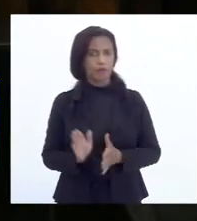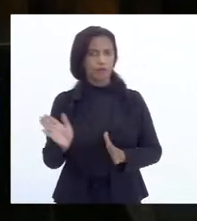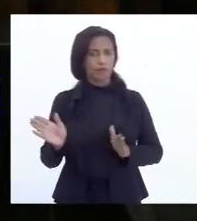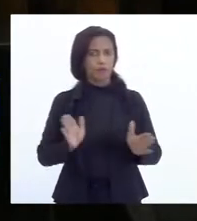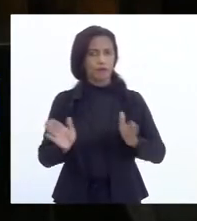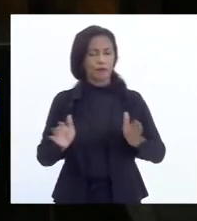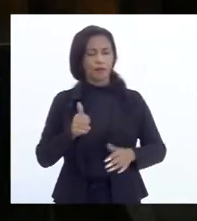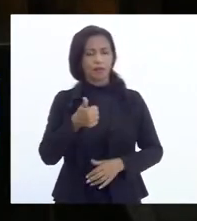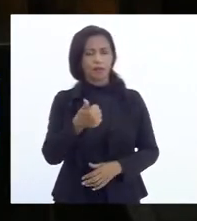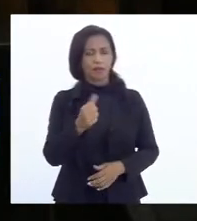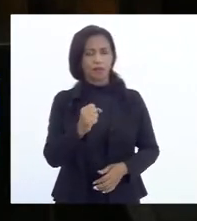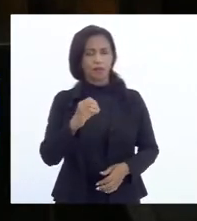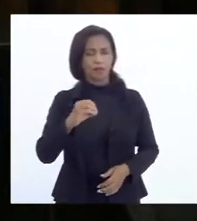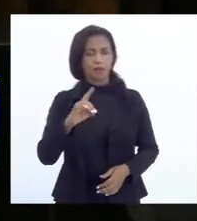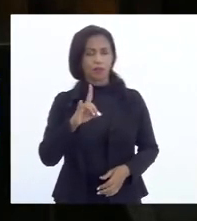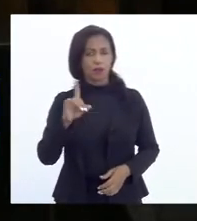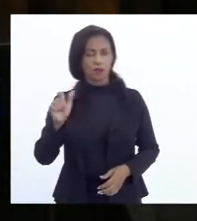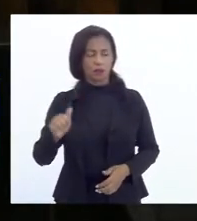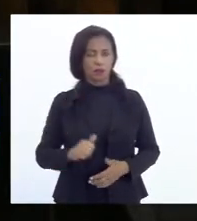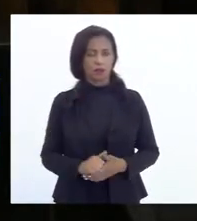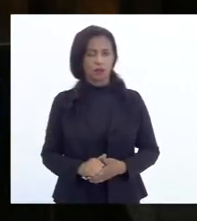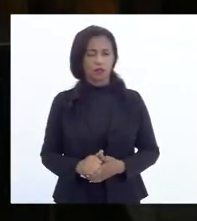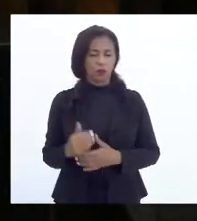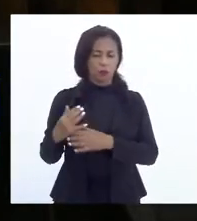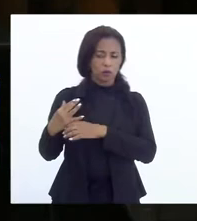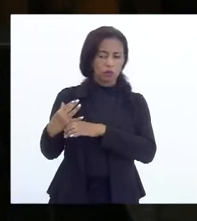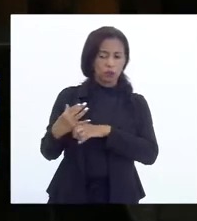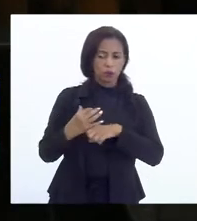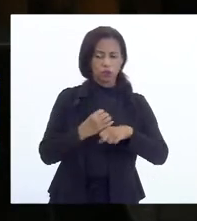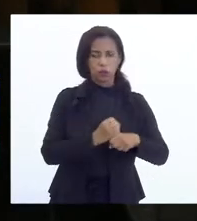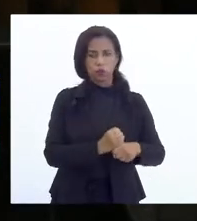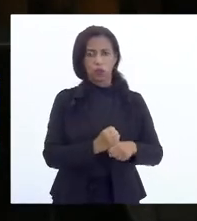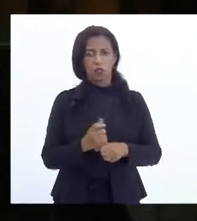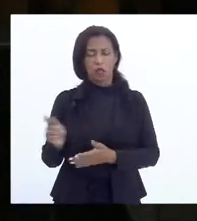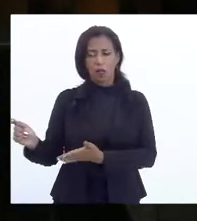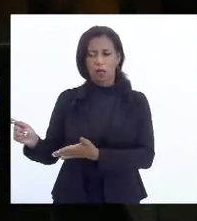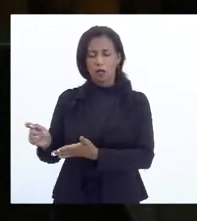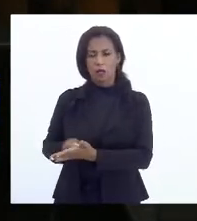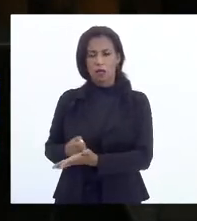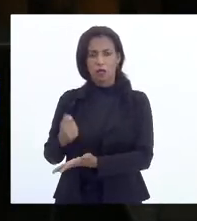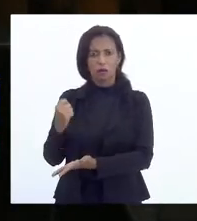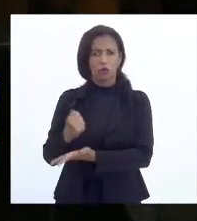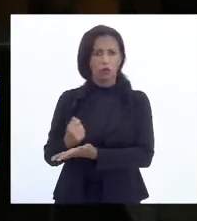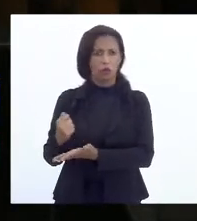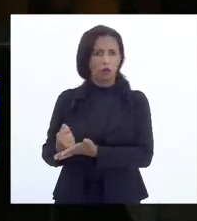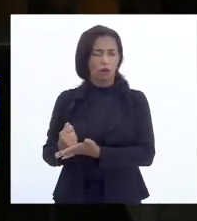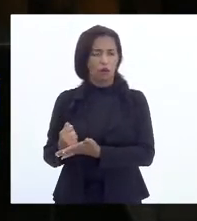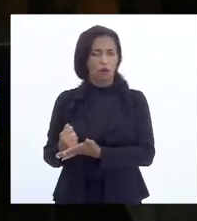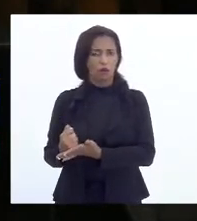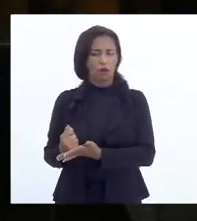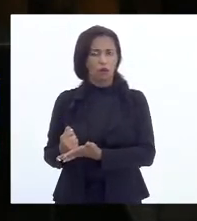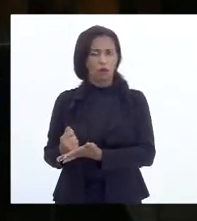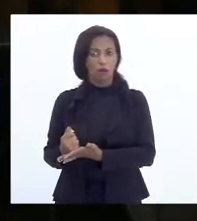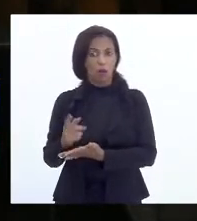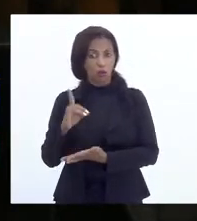de 180 dias, contados da data da assinatura do contrato,